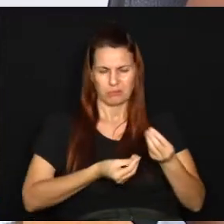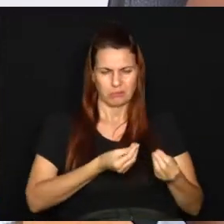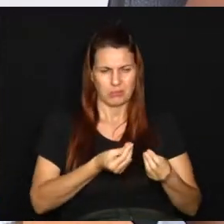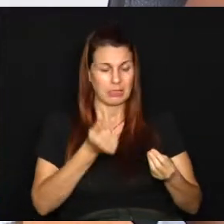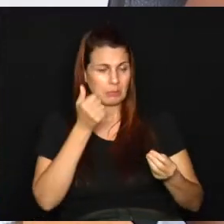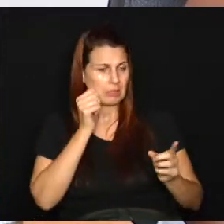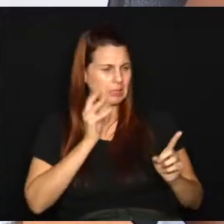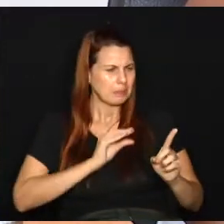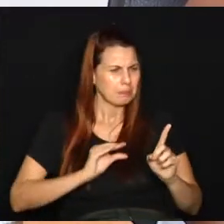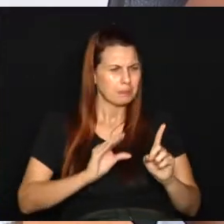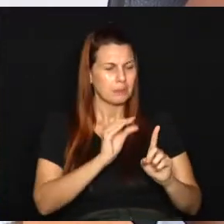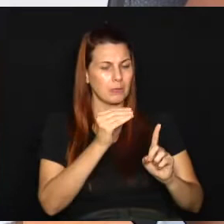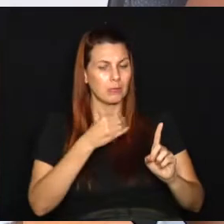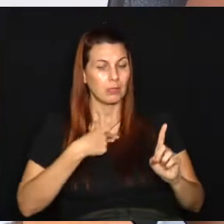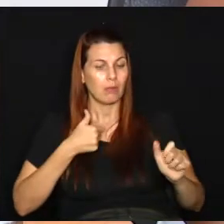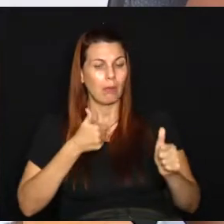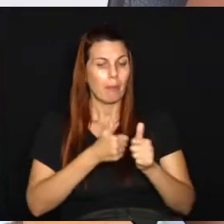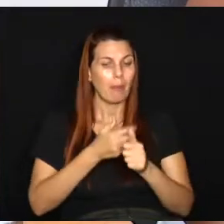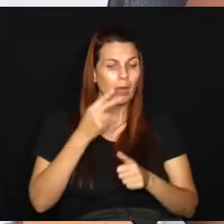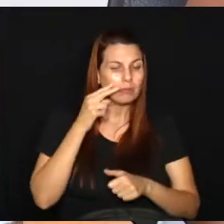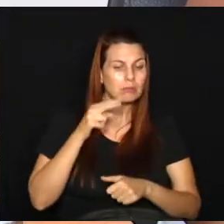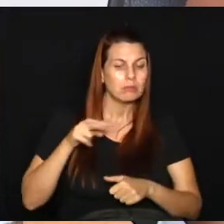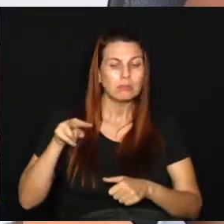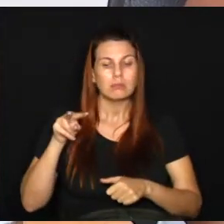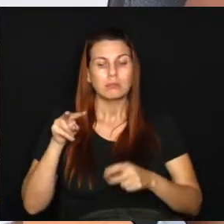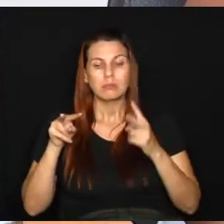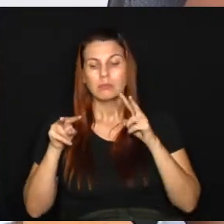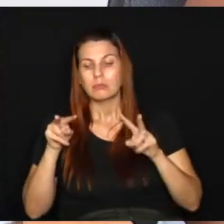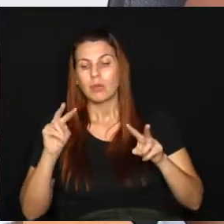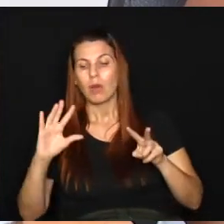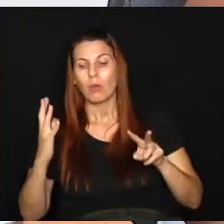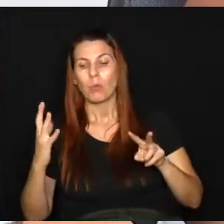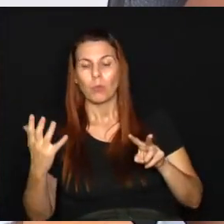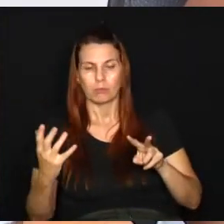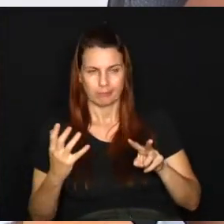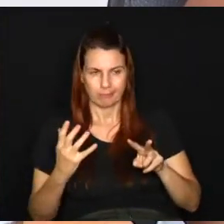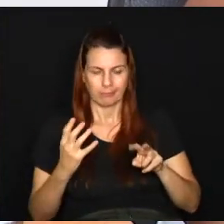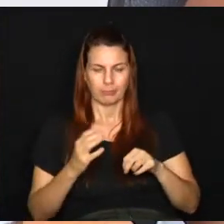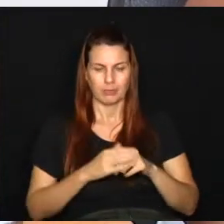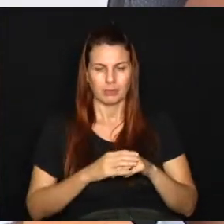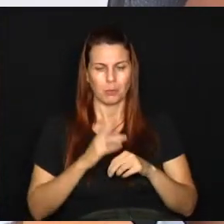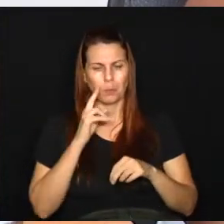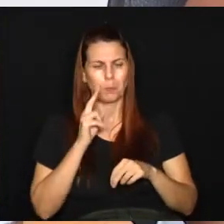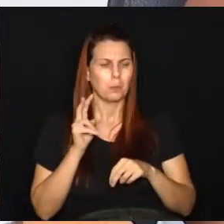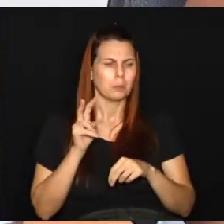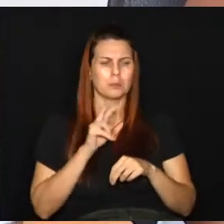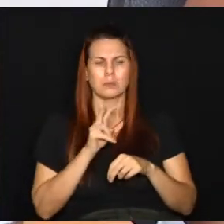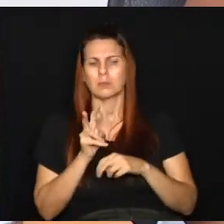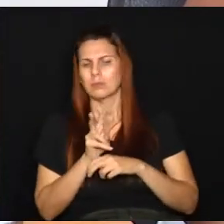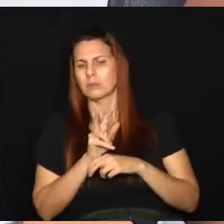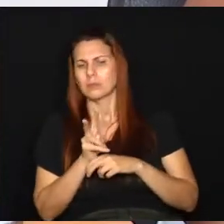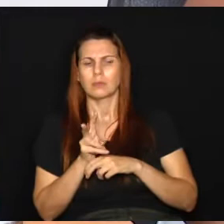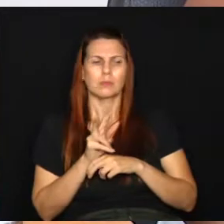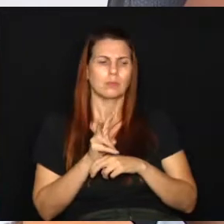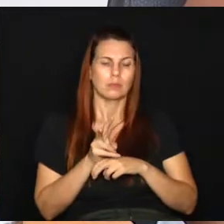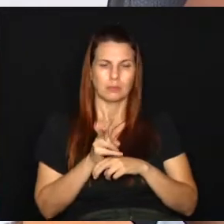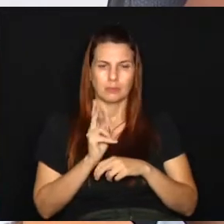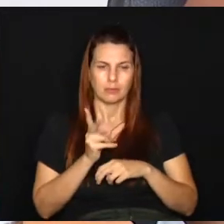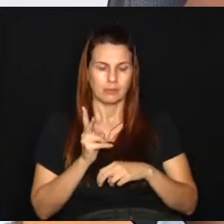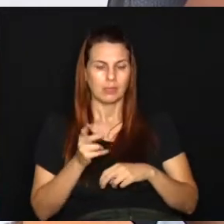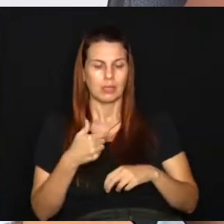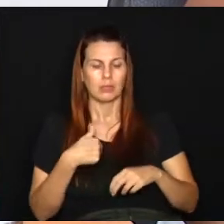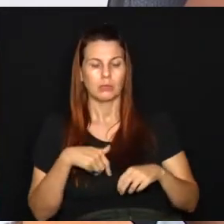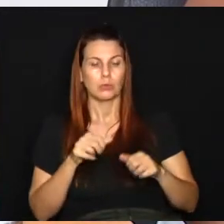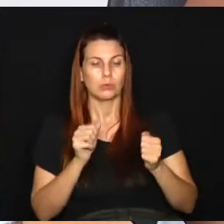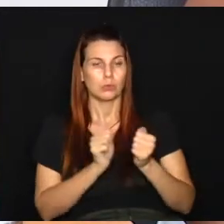eu estando perto, a gente está ali observando, né, o que está acontecendo. Aí eu acompanho eles em tudo que acontece, eu estou ali com os